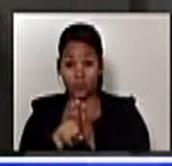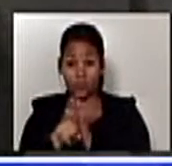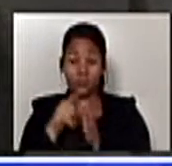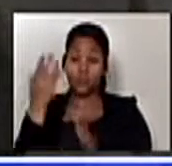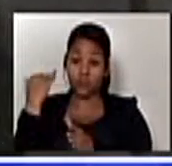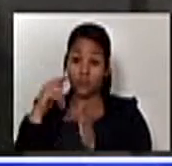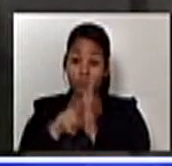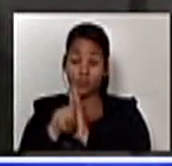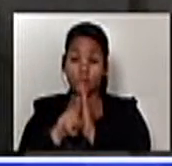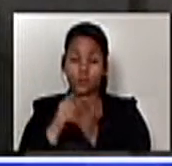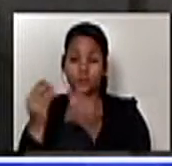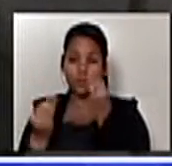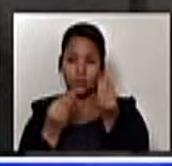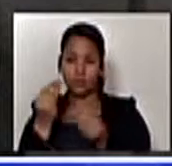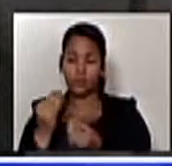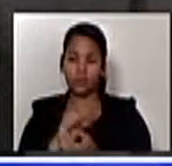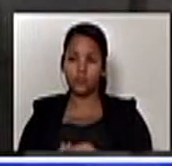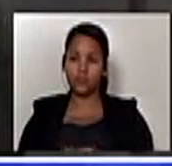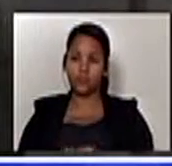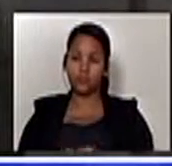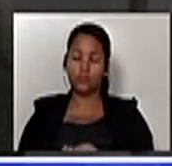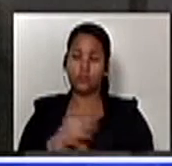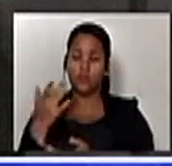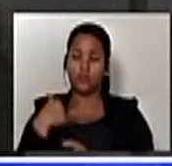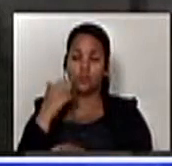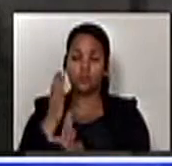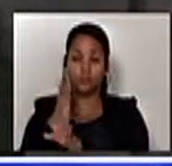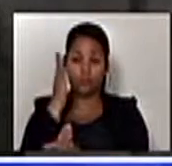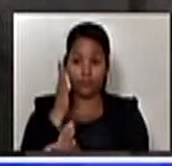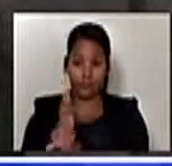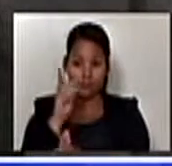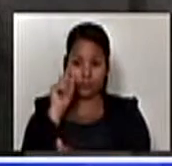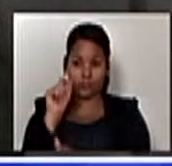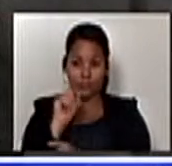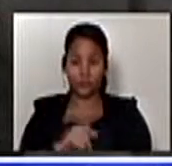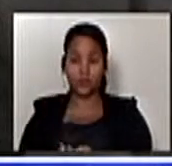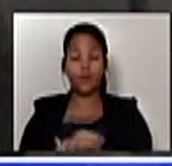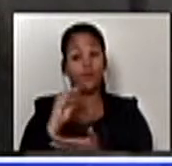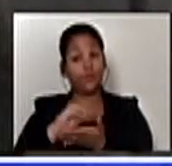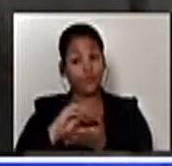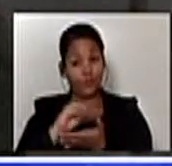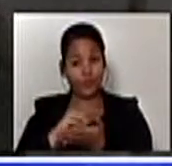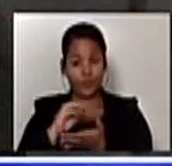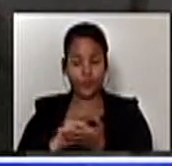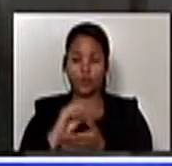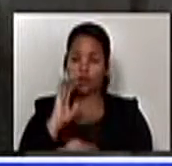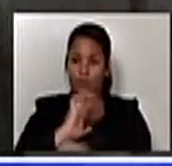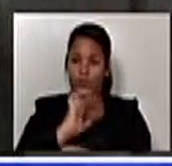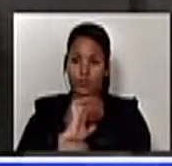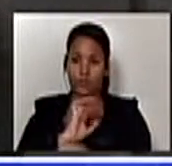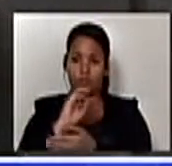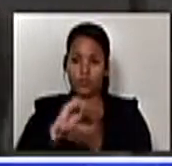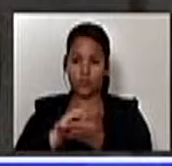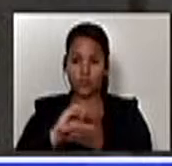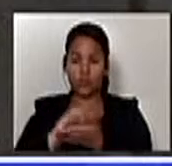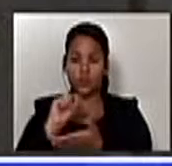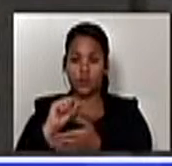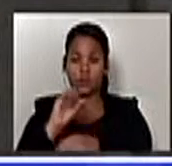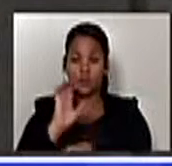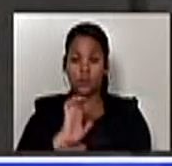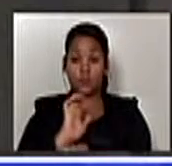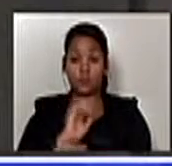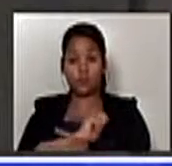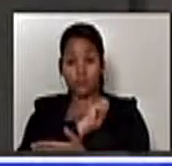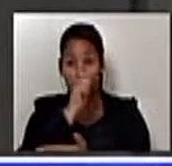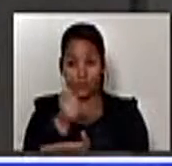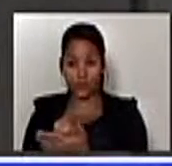verdade, faltou um pedaço para o Estado receber, né? Até porque,